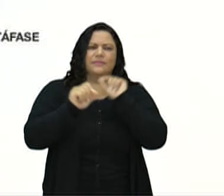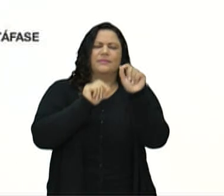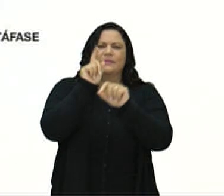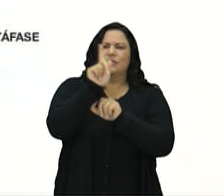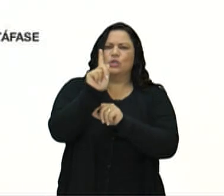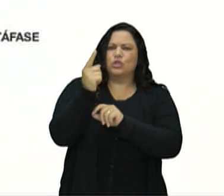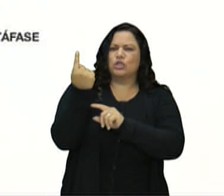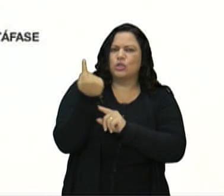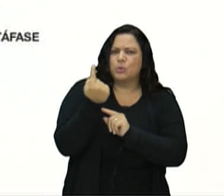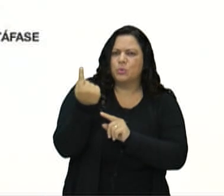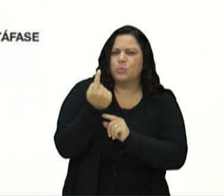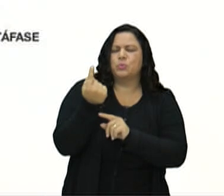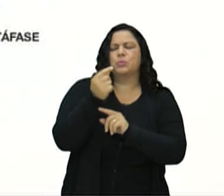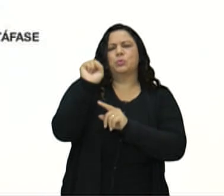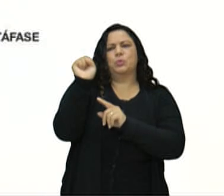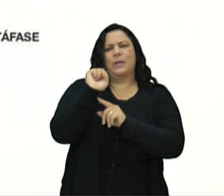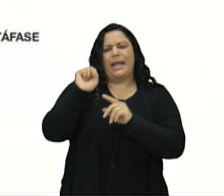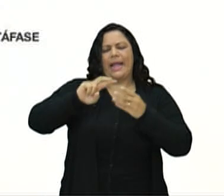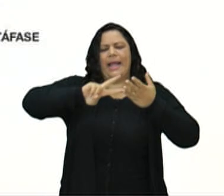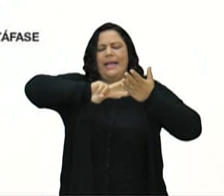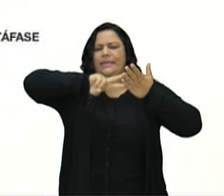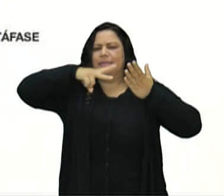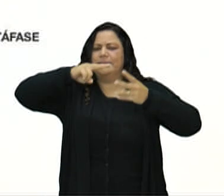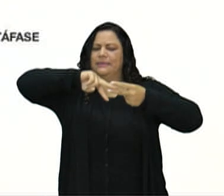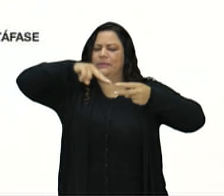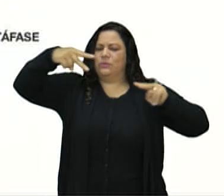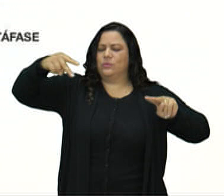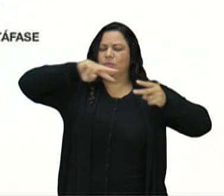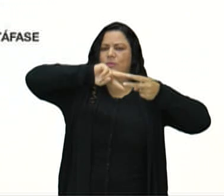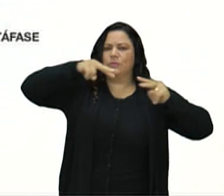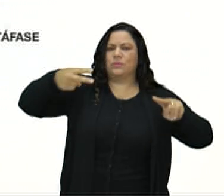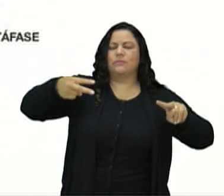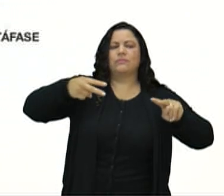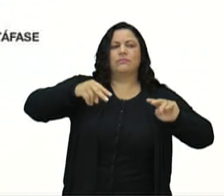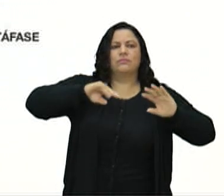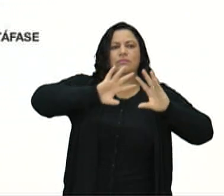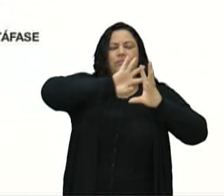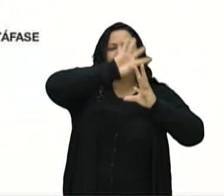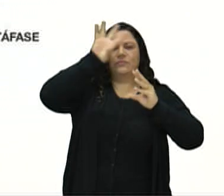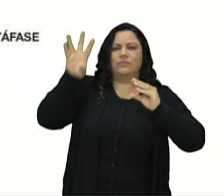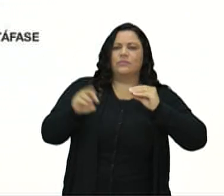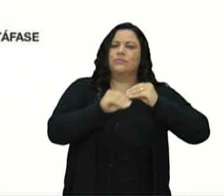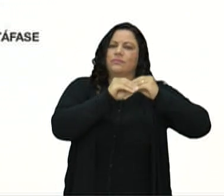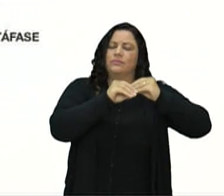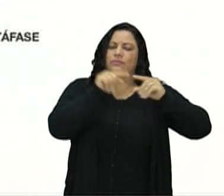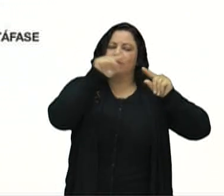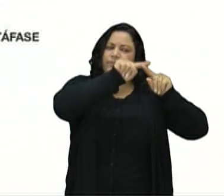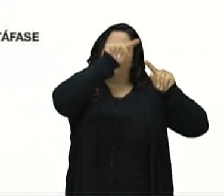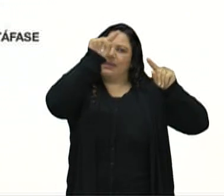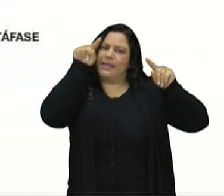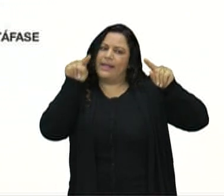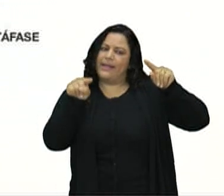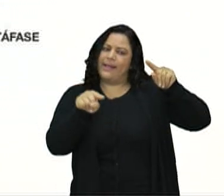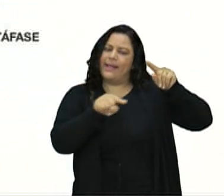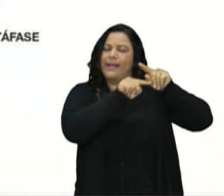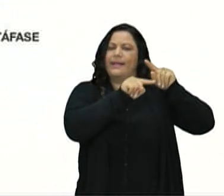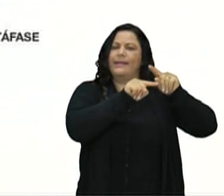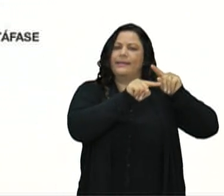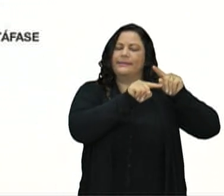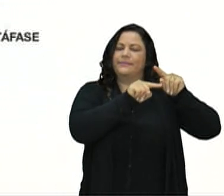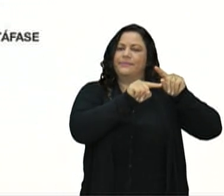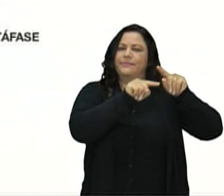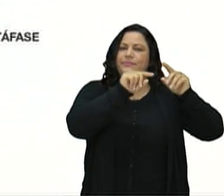dela. S duplica o DNA. G2 se recupera. Tudo isso é intérfase. Aí ela entra em